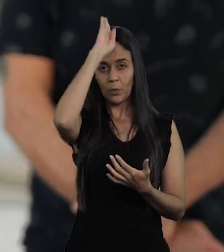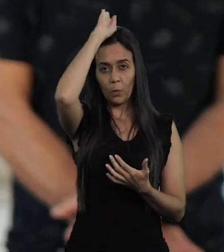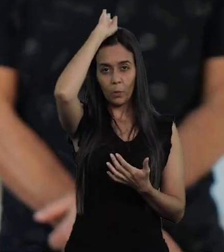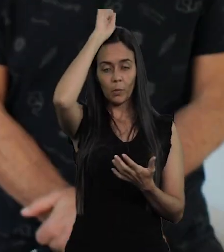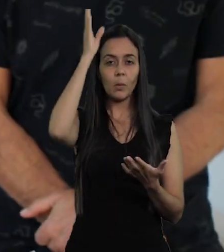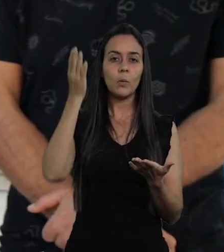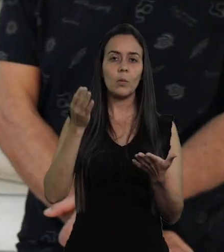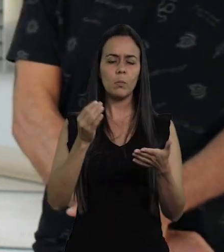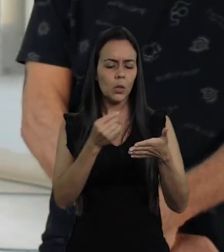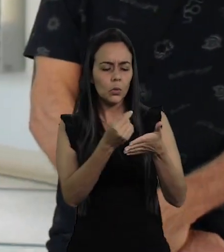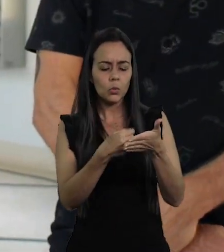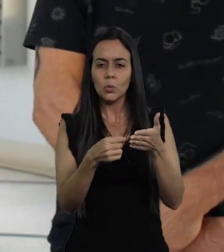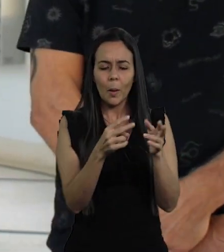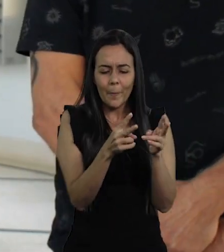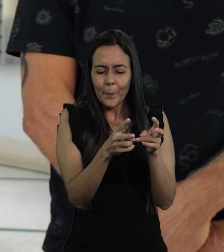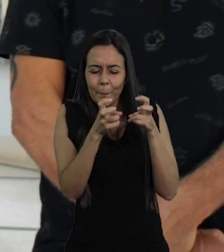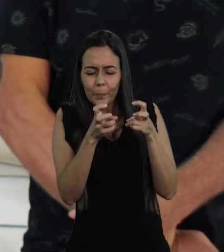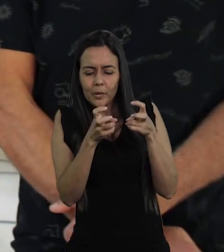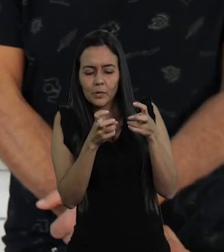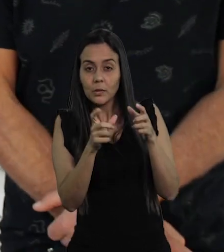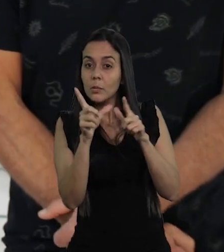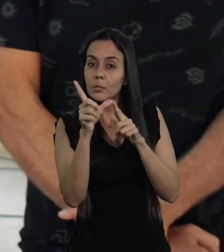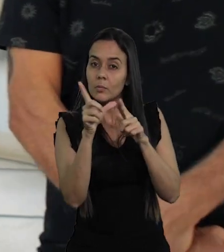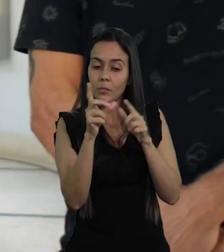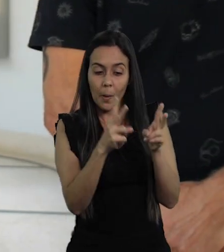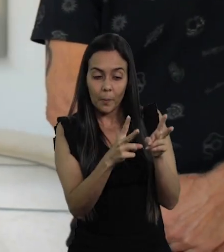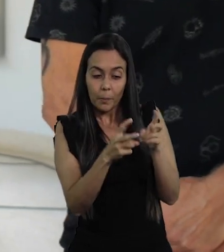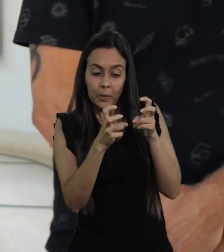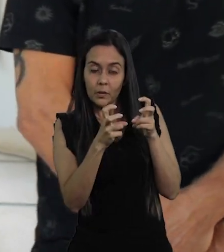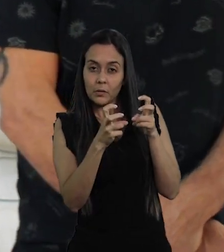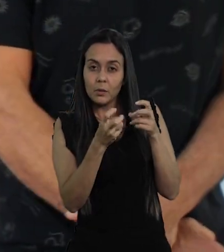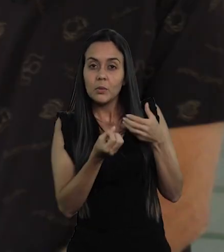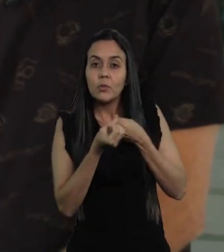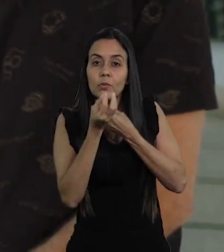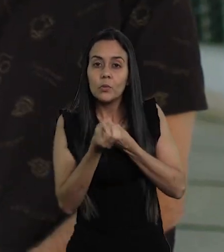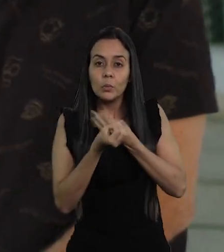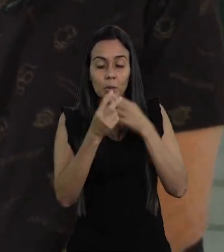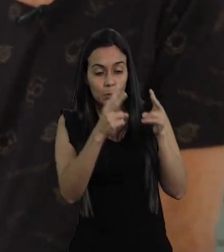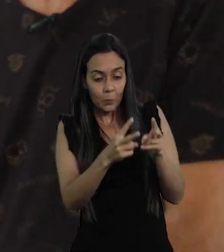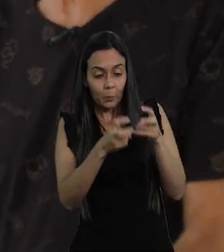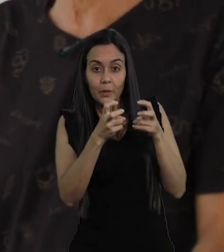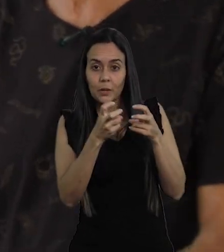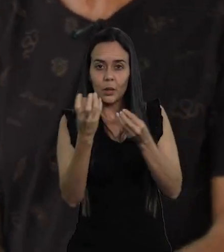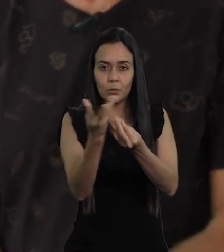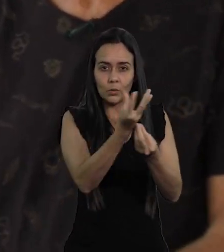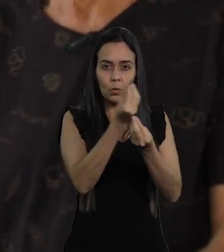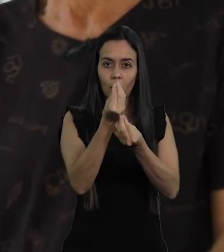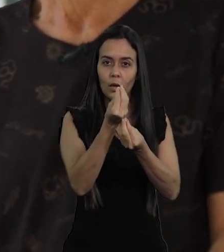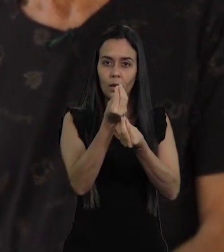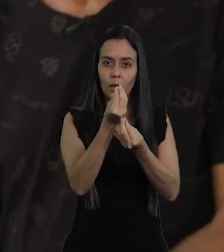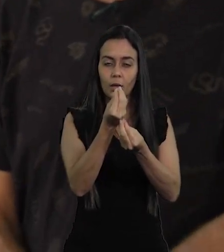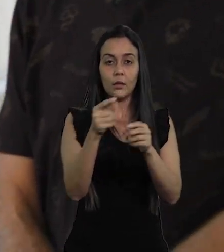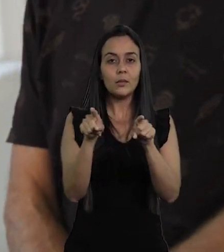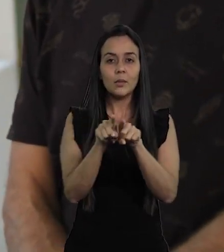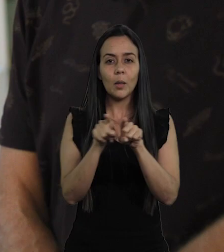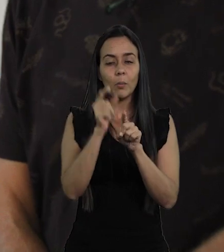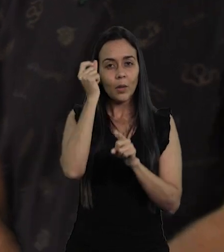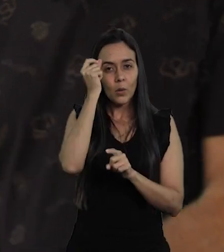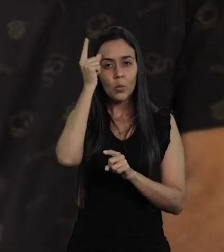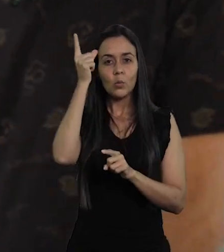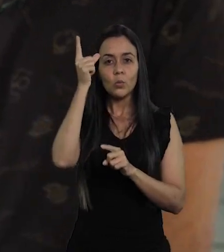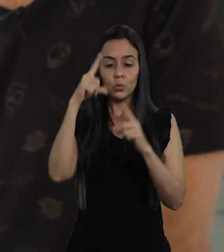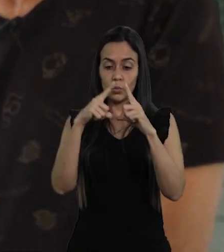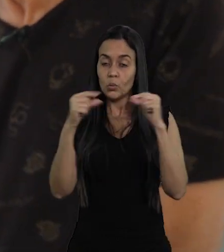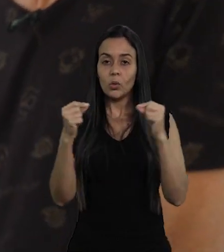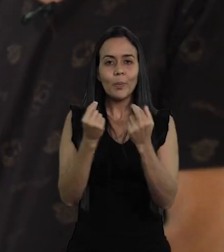tal maneira que você tem que ter muita intimidade para conseguir ler uma carta. Com o japonês, né, com o Nihongo, acontece a